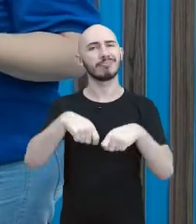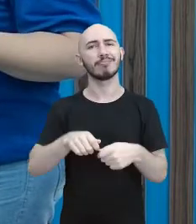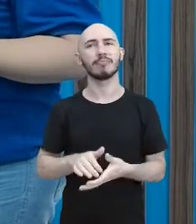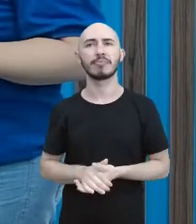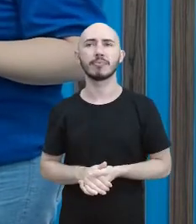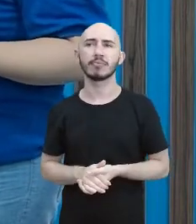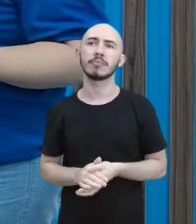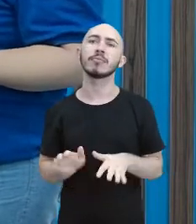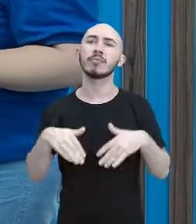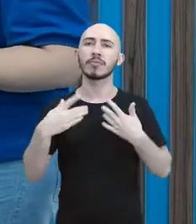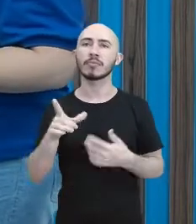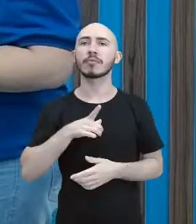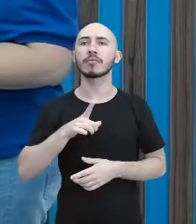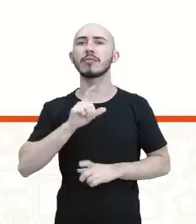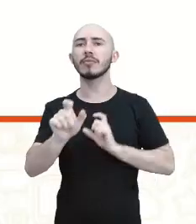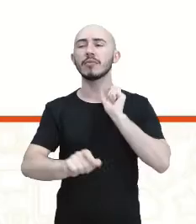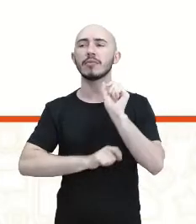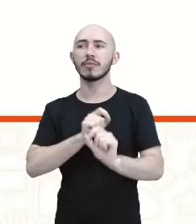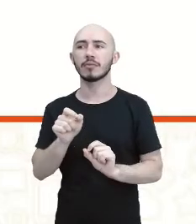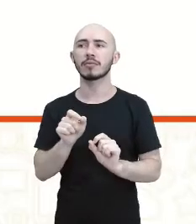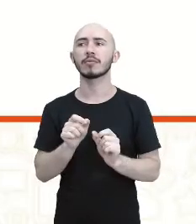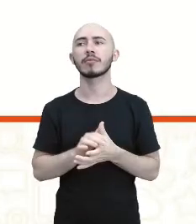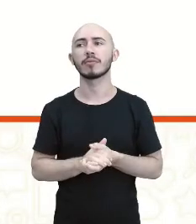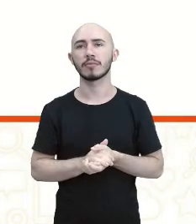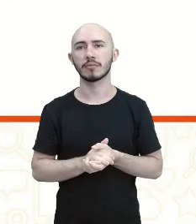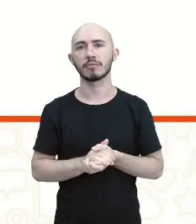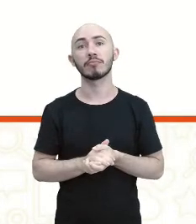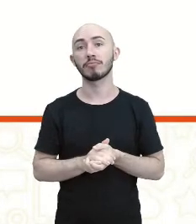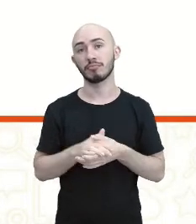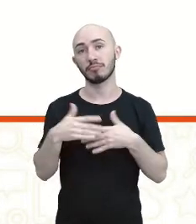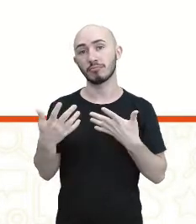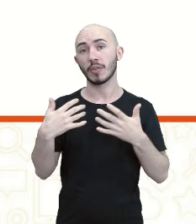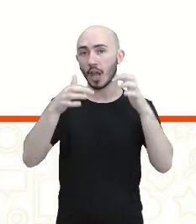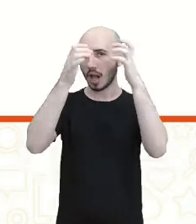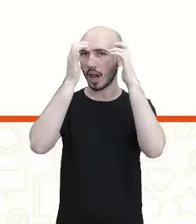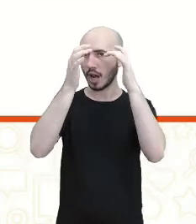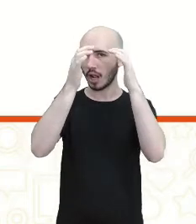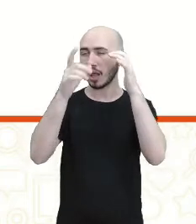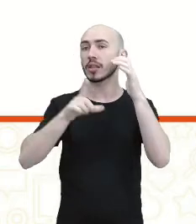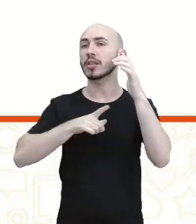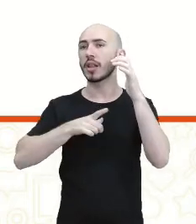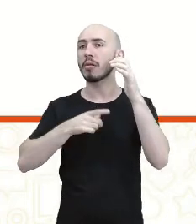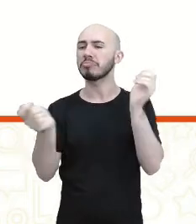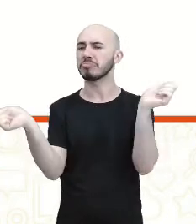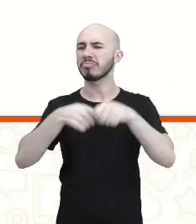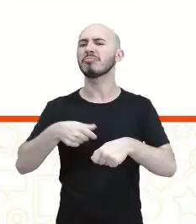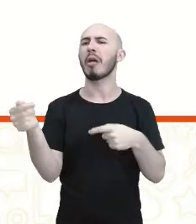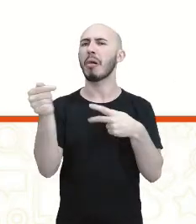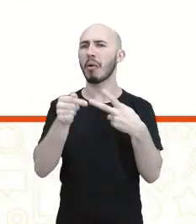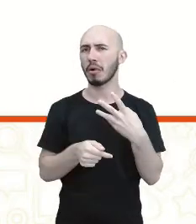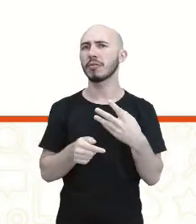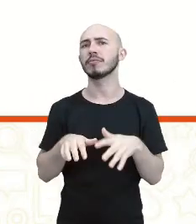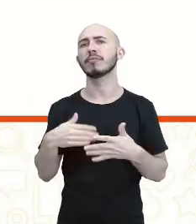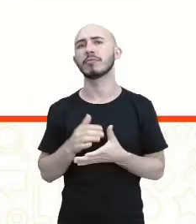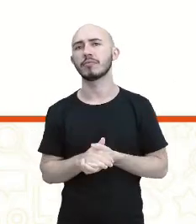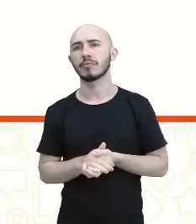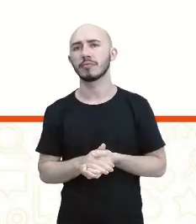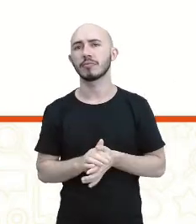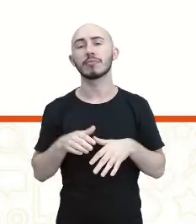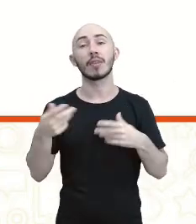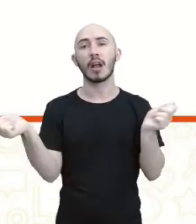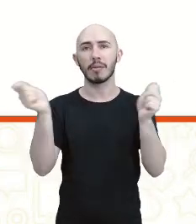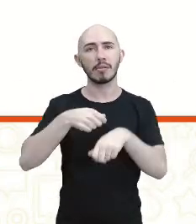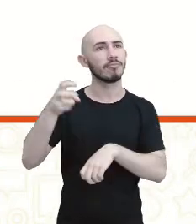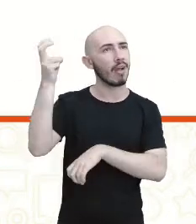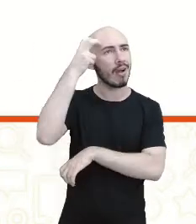E aí ele tem os campos em que pode acontecer essas altas habilidades. Ele pode ter capacidade